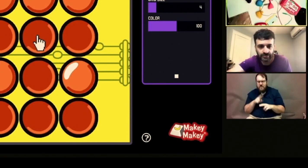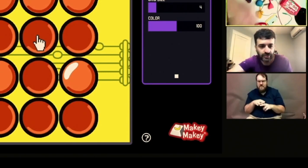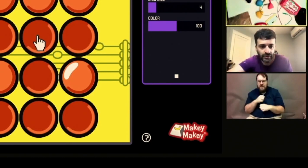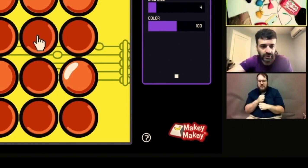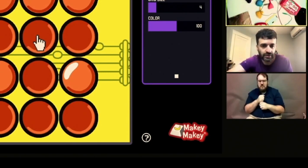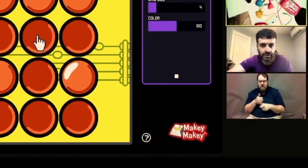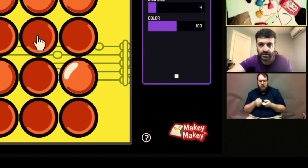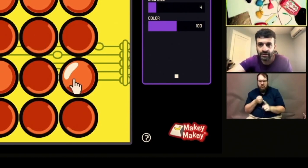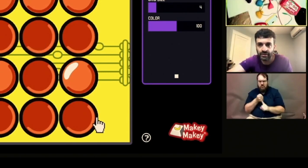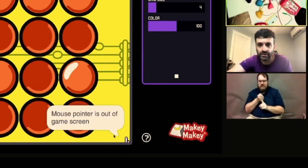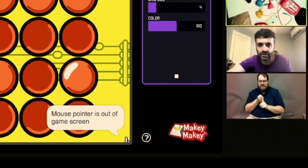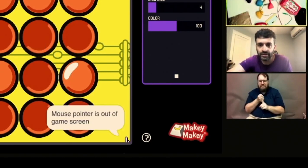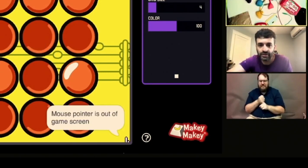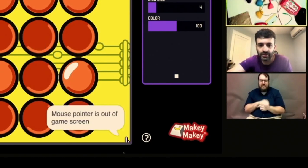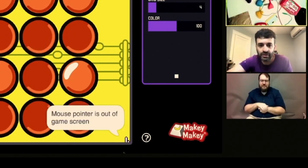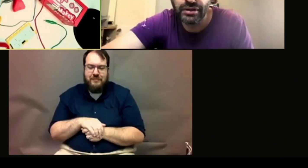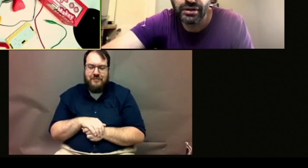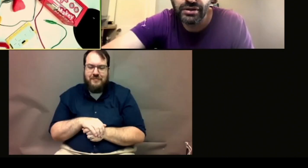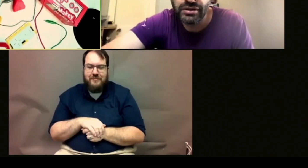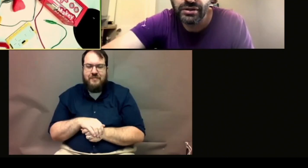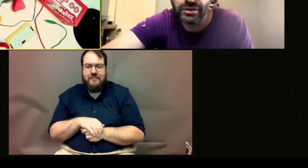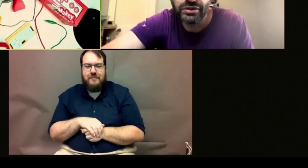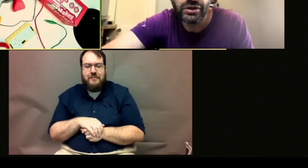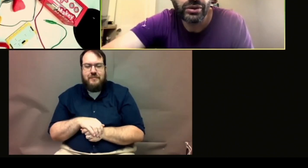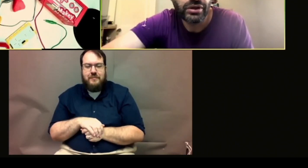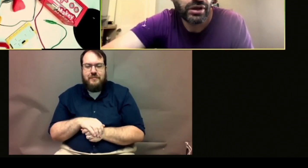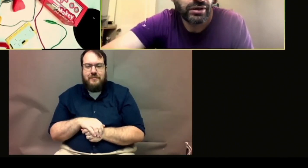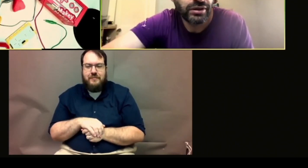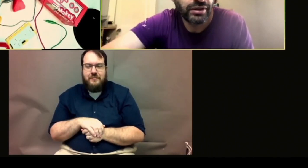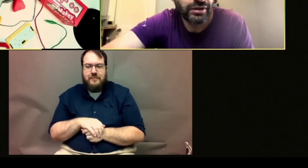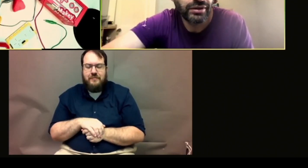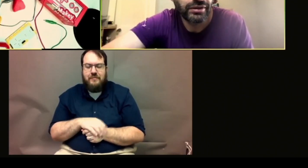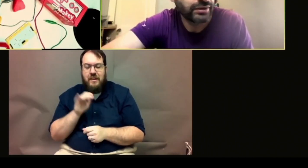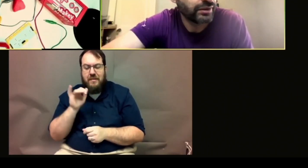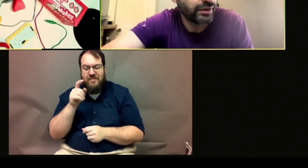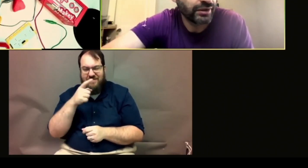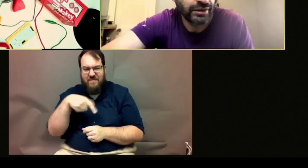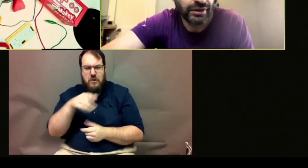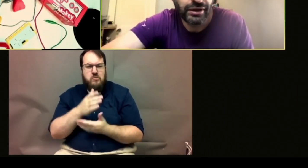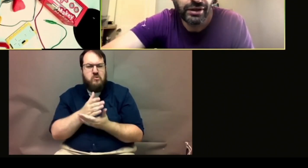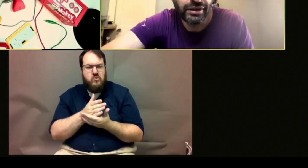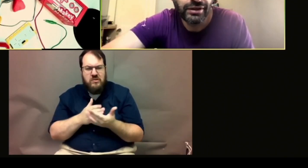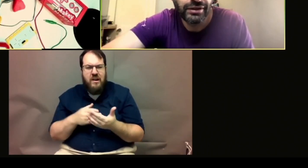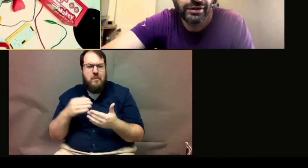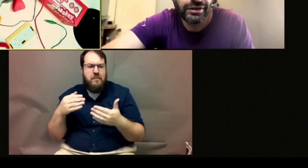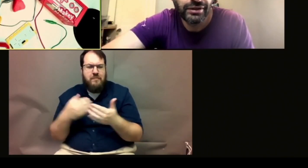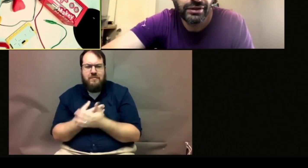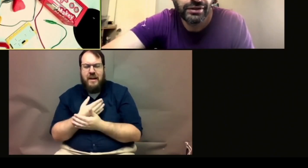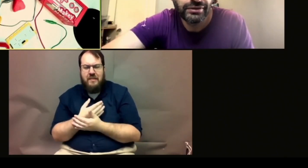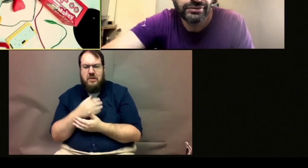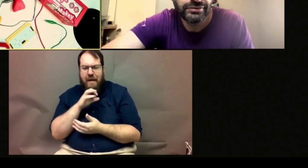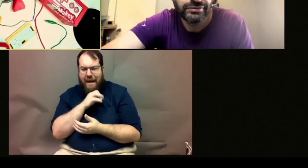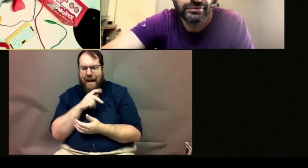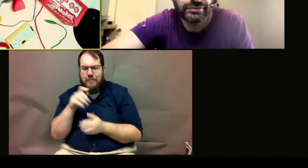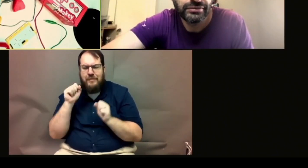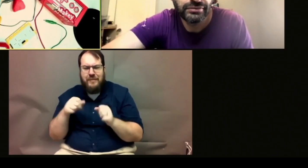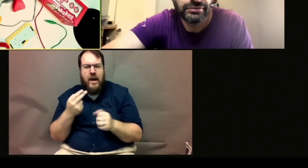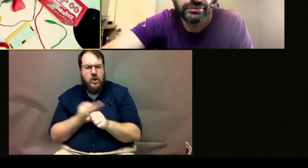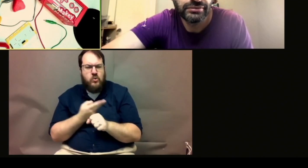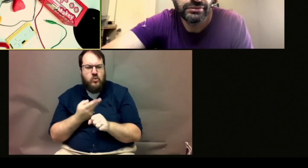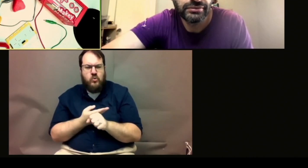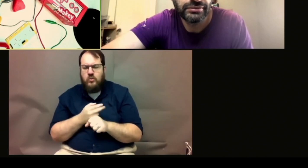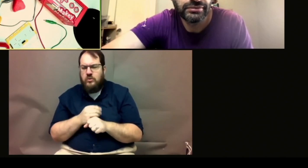suas mãos mas é como você pode construir um controller bem divertido e esses talvez sejam alguns dos